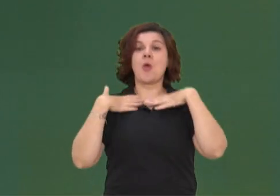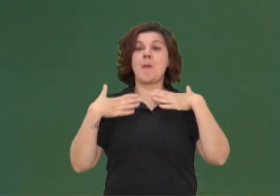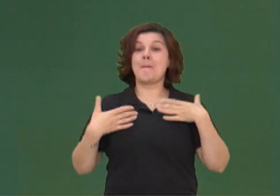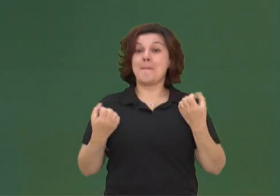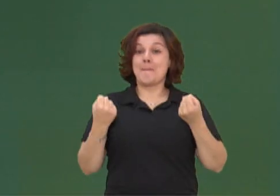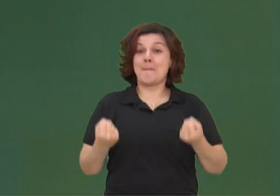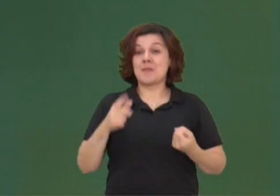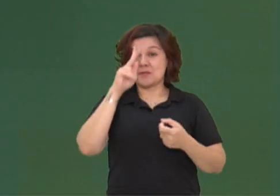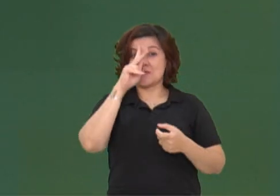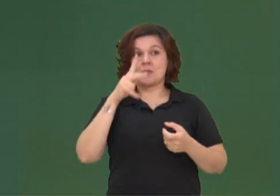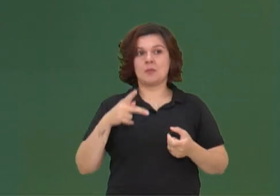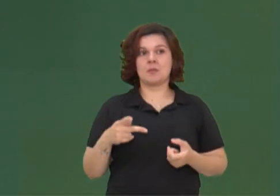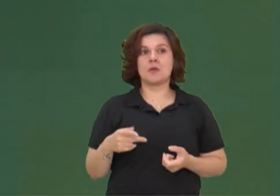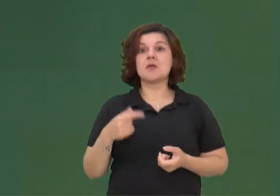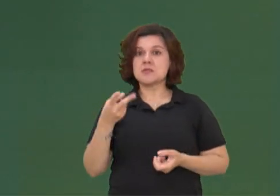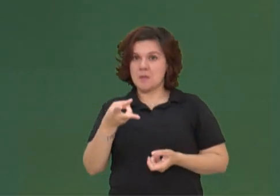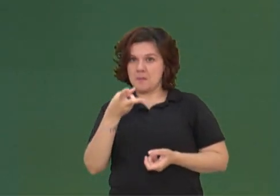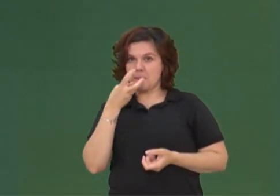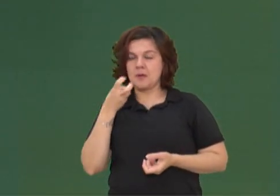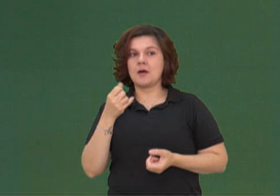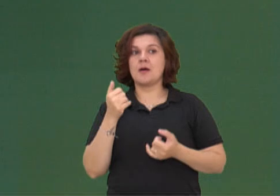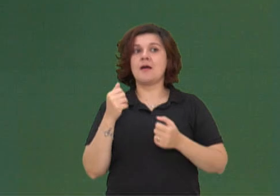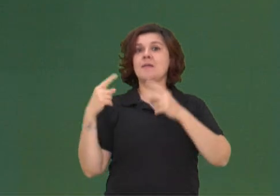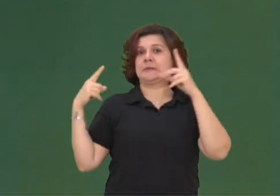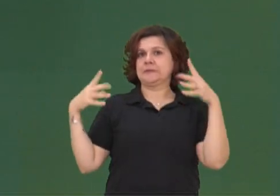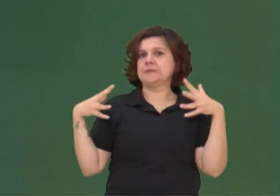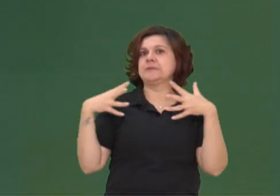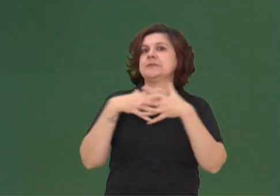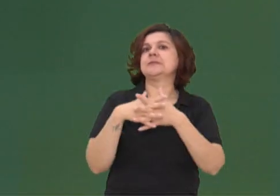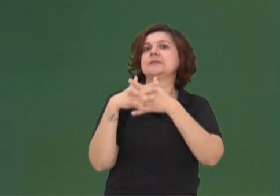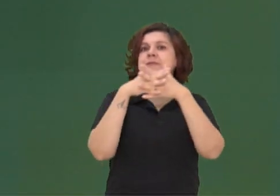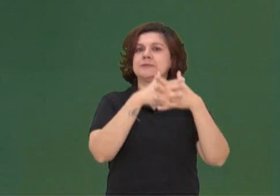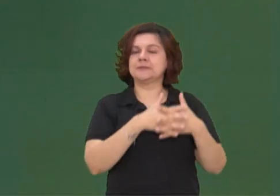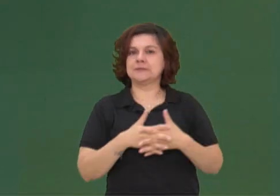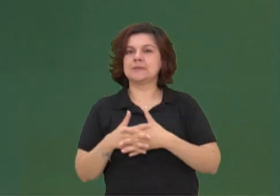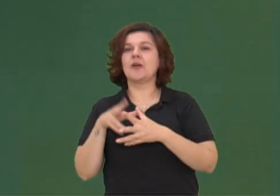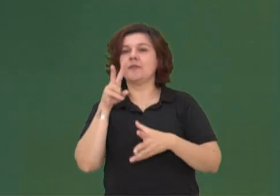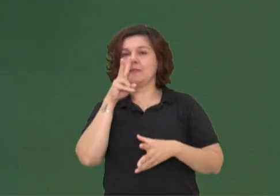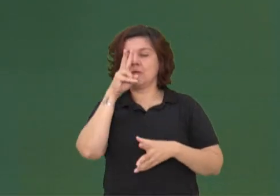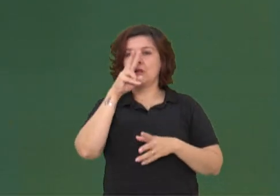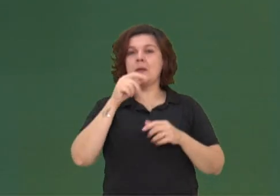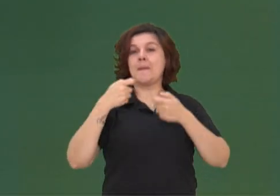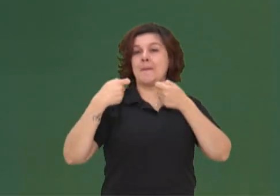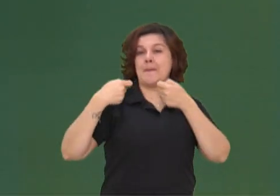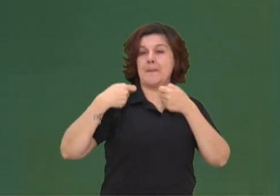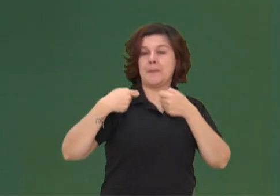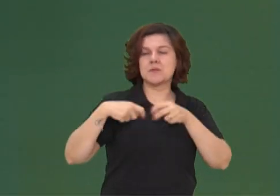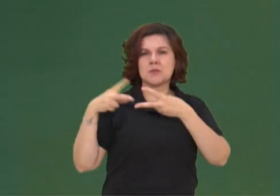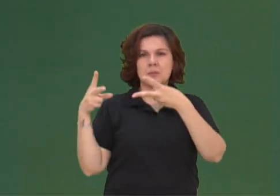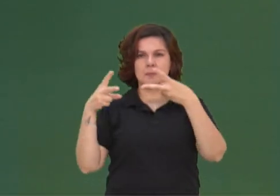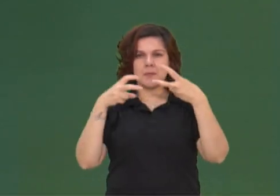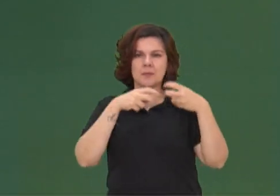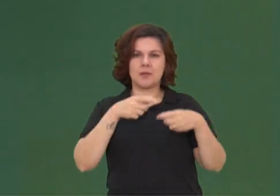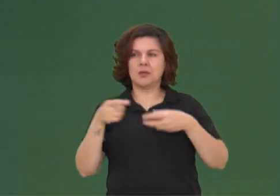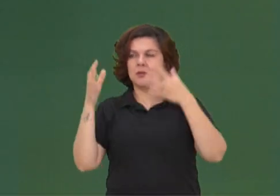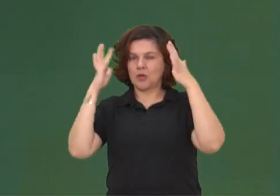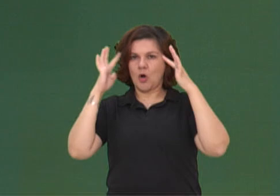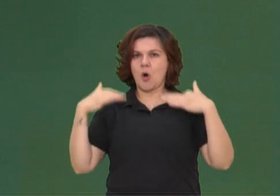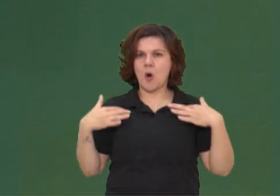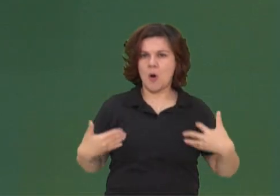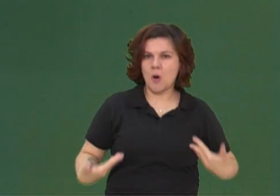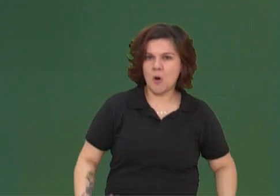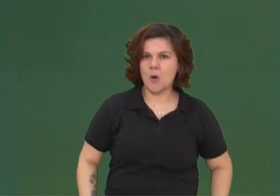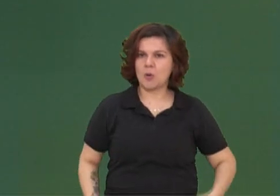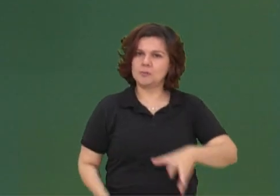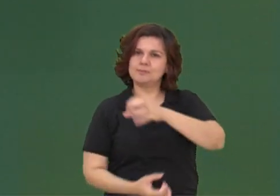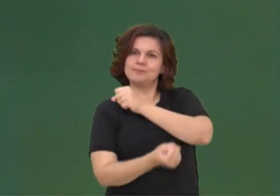exercícios. E vocês podem ver que são exercícios bastante complexos e que exigem ali toda uma noção, uma consciência corporal muito grande.